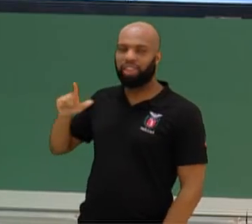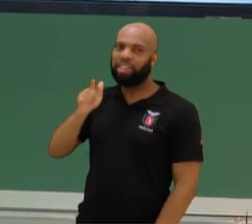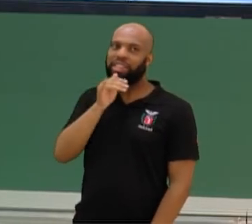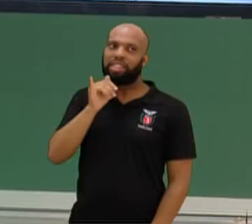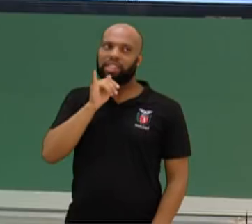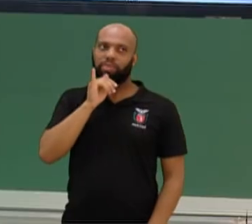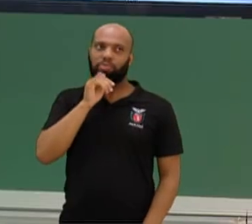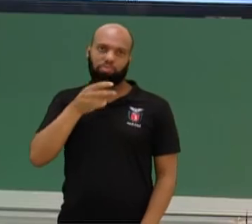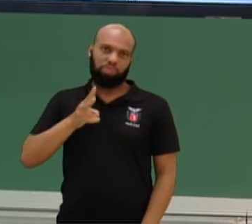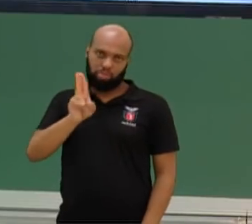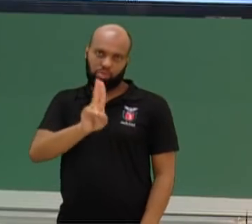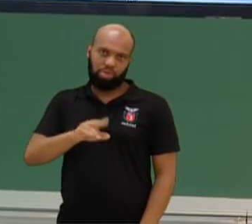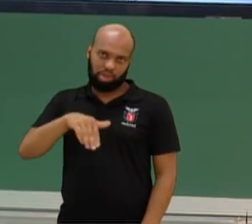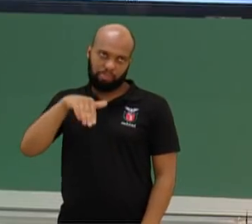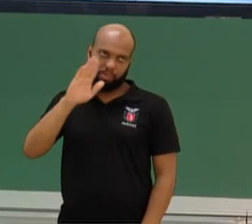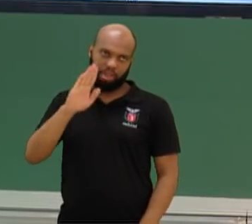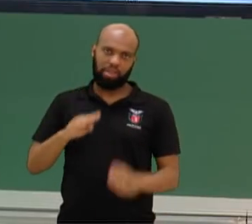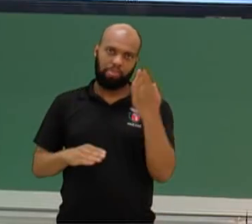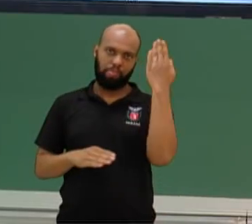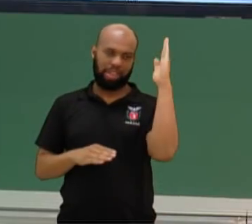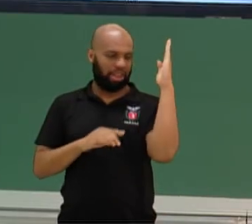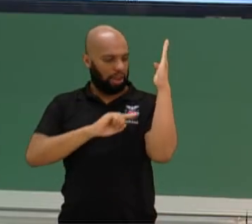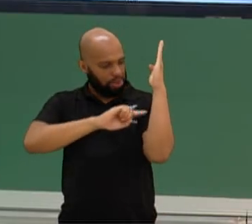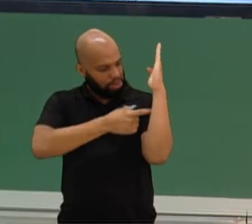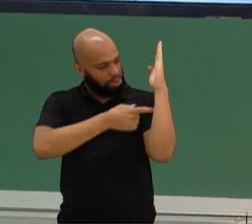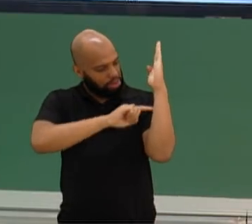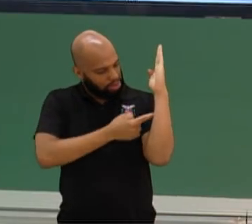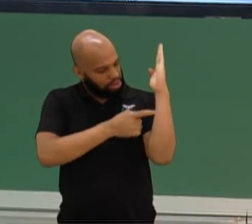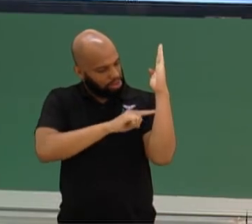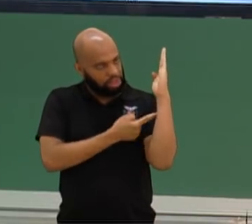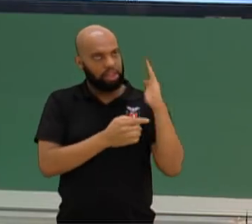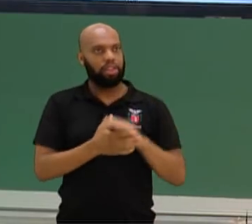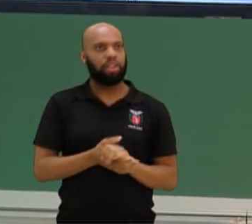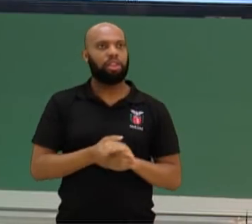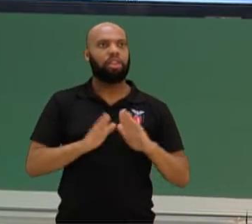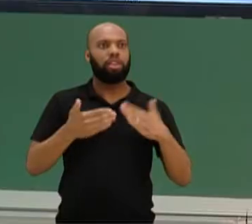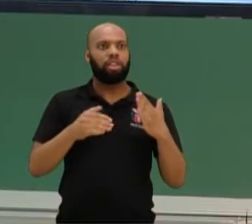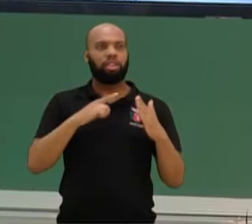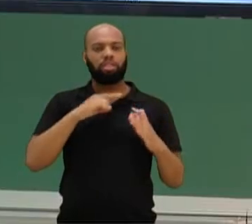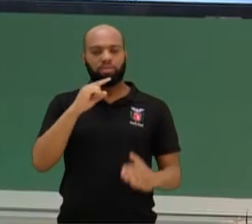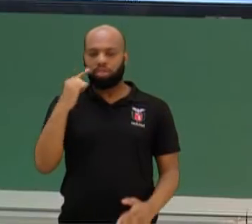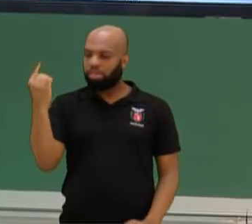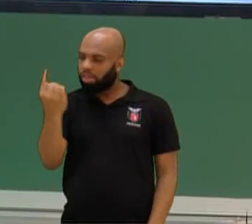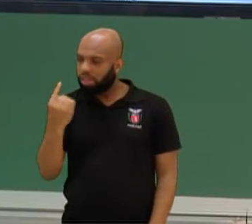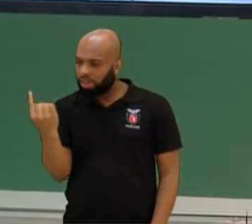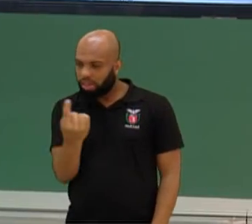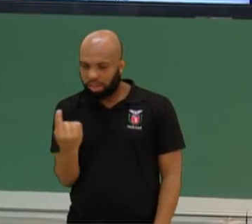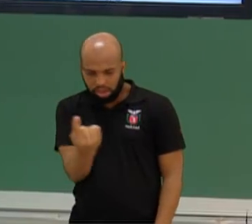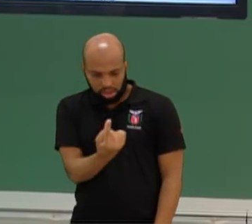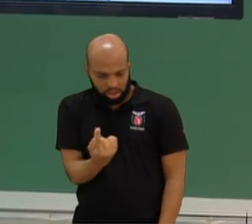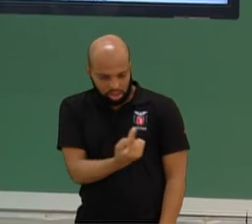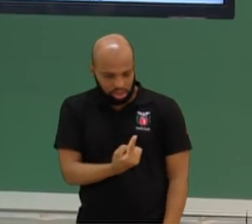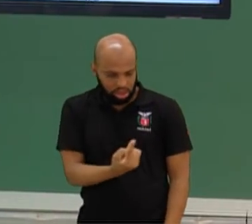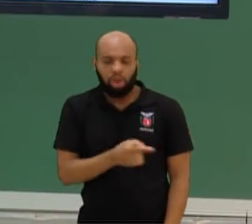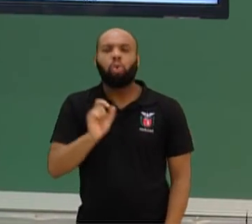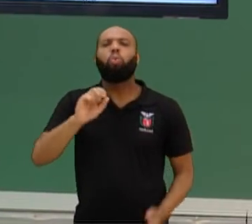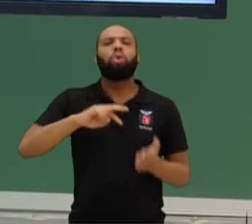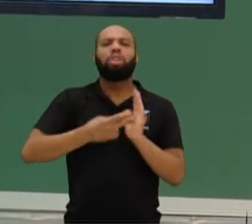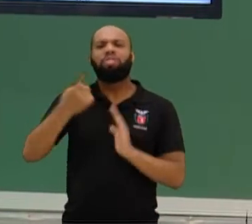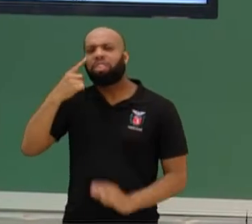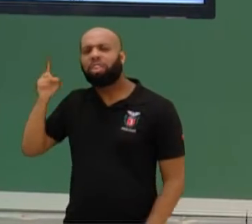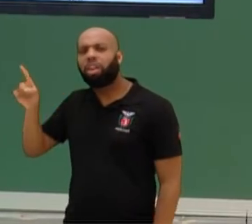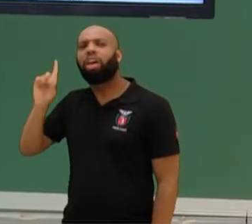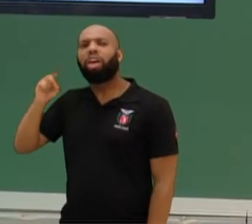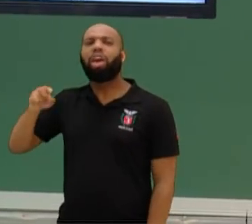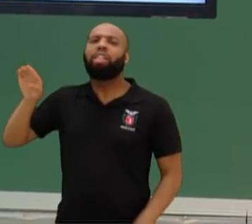madeira, normalmente. O parafuso, ele tem toda essa rosca, que nada mais é do que um